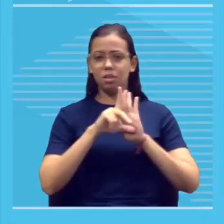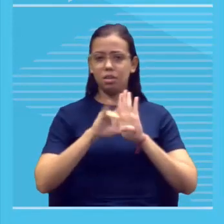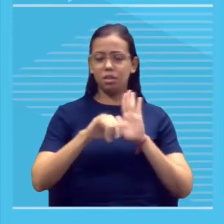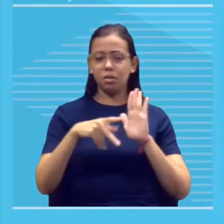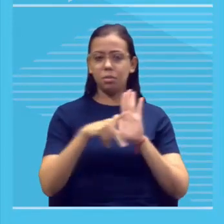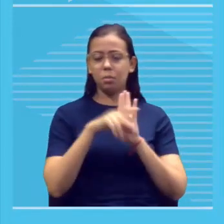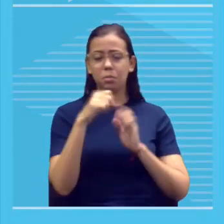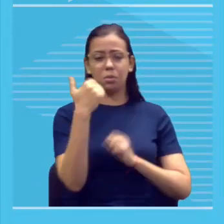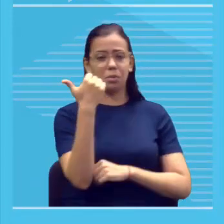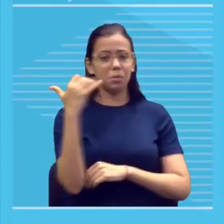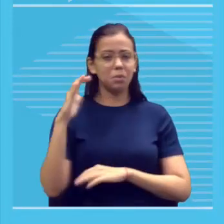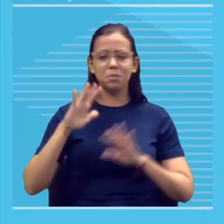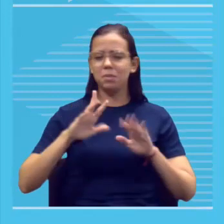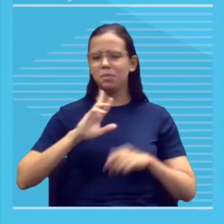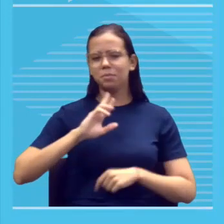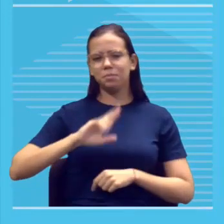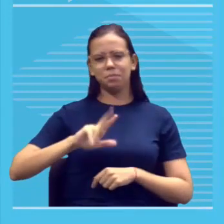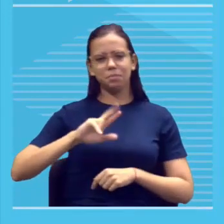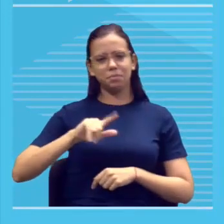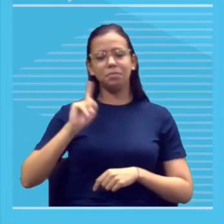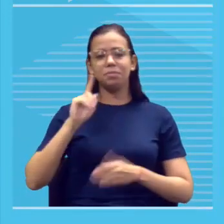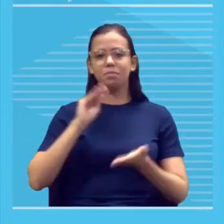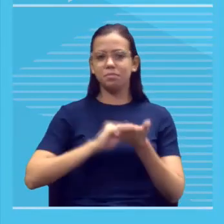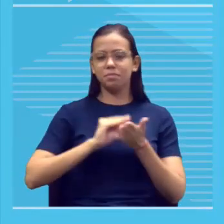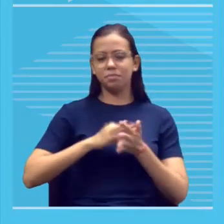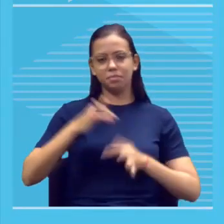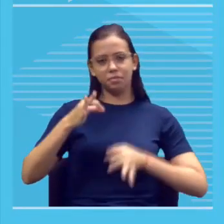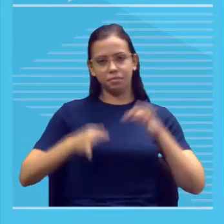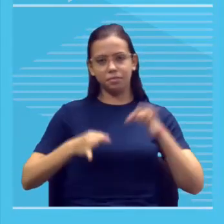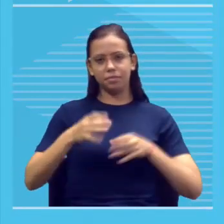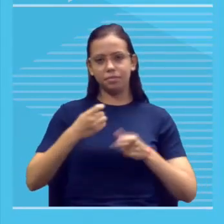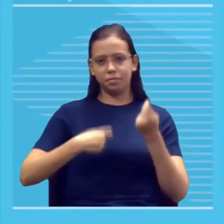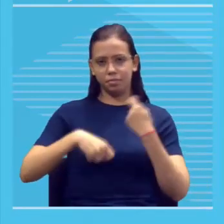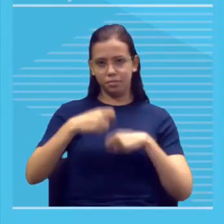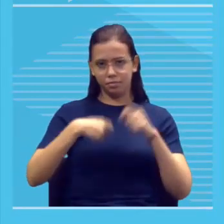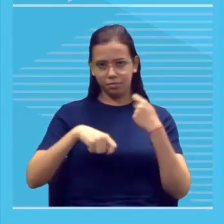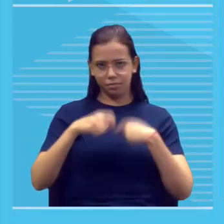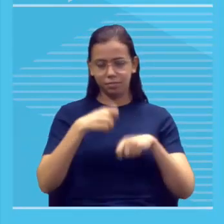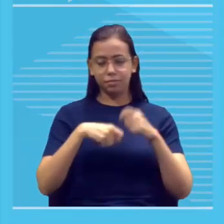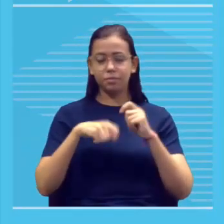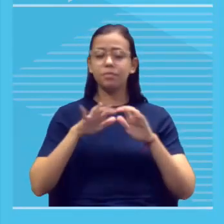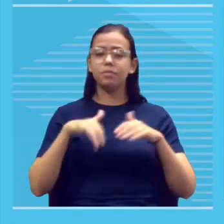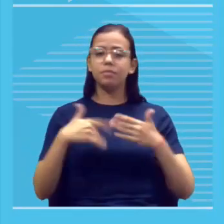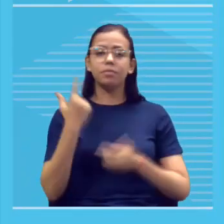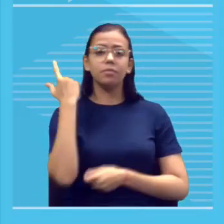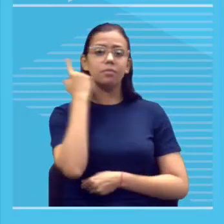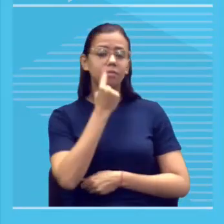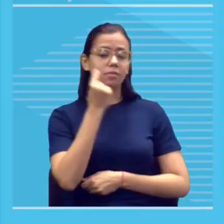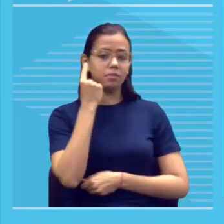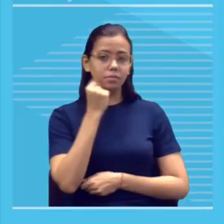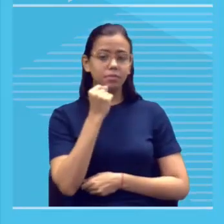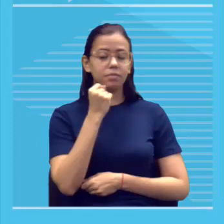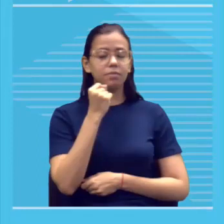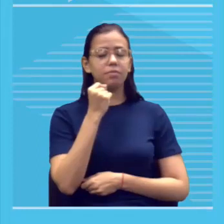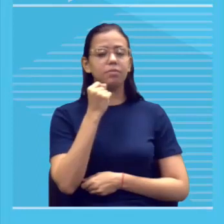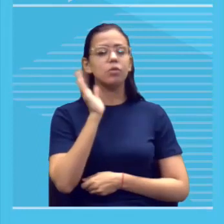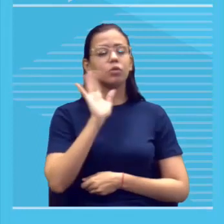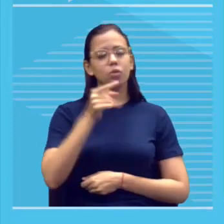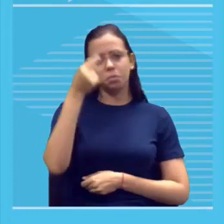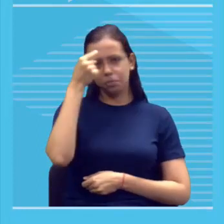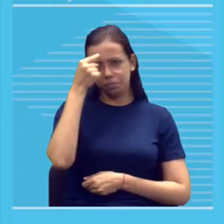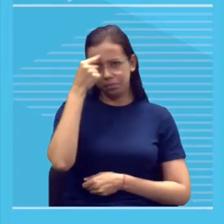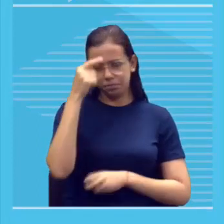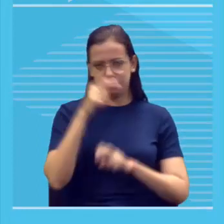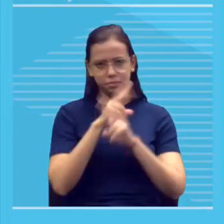é é uma injustiça Econômica tá então Allan Kardec e essa questão já atormentava já